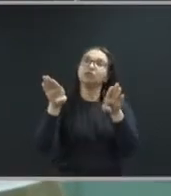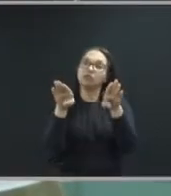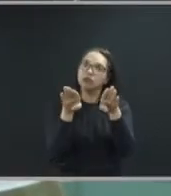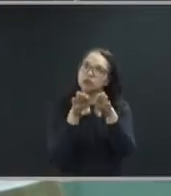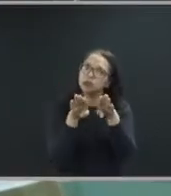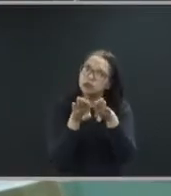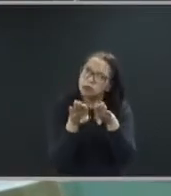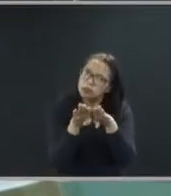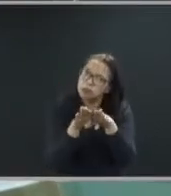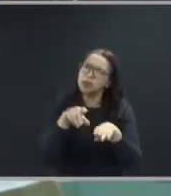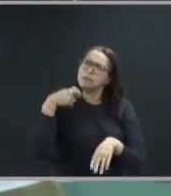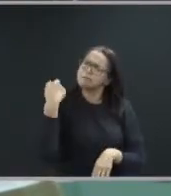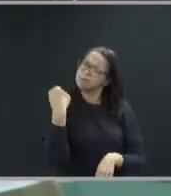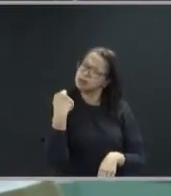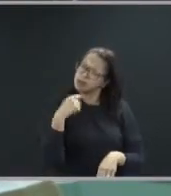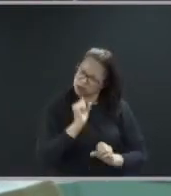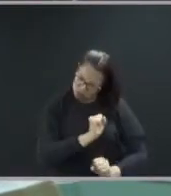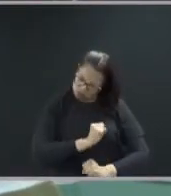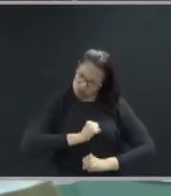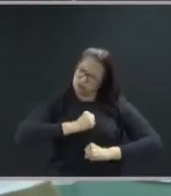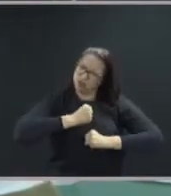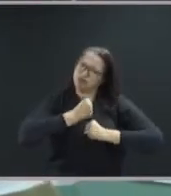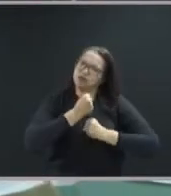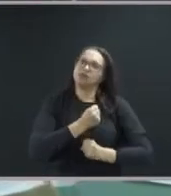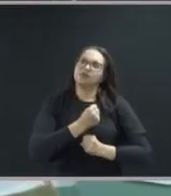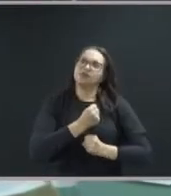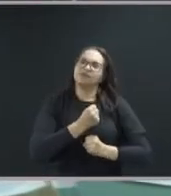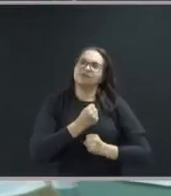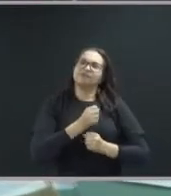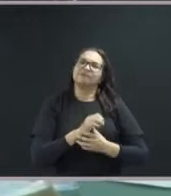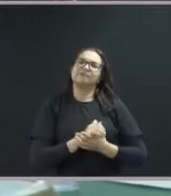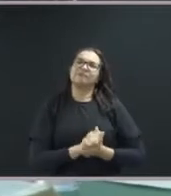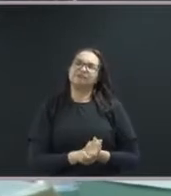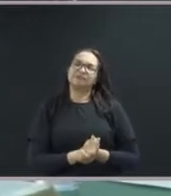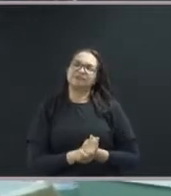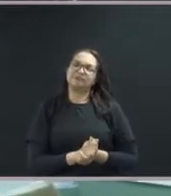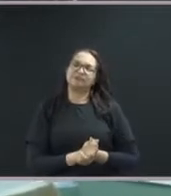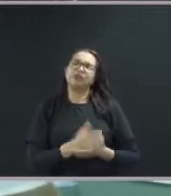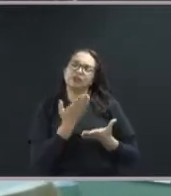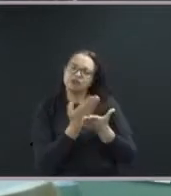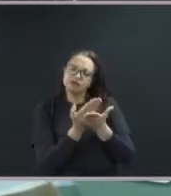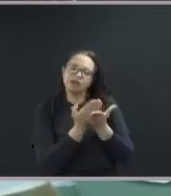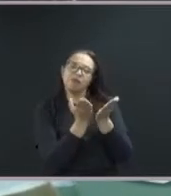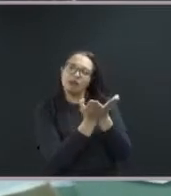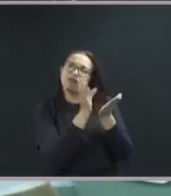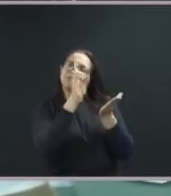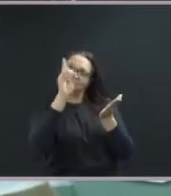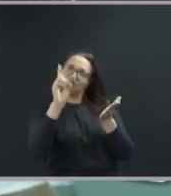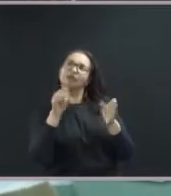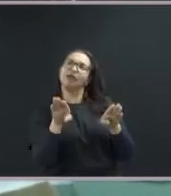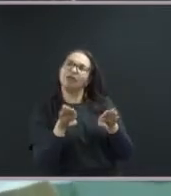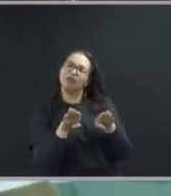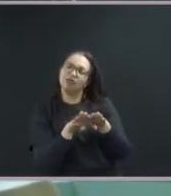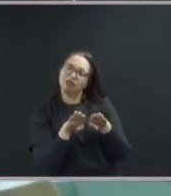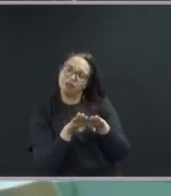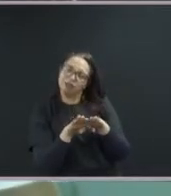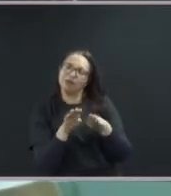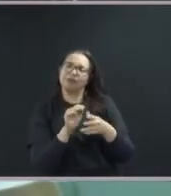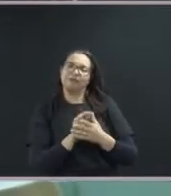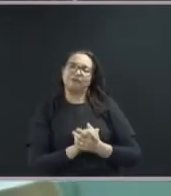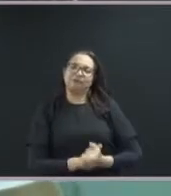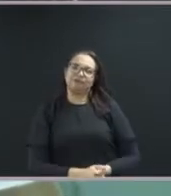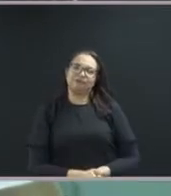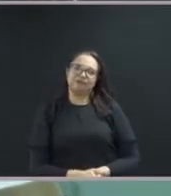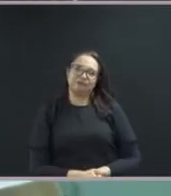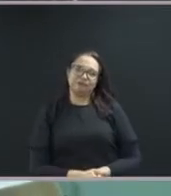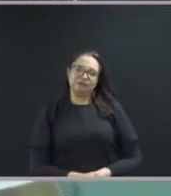fanático. Será que isso é gente nossa? Não, meu irmão, não é nossa, não. Está no nosso meio, mas não é da gente, não.